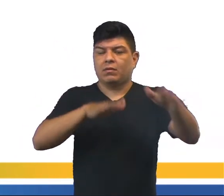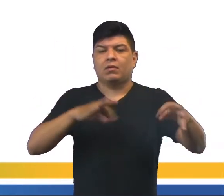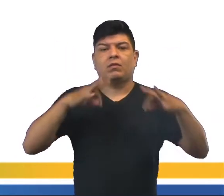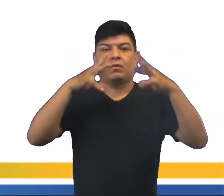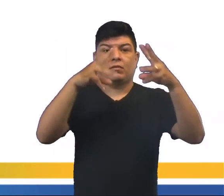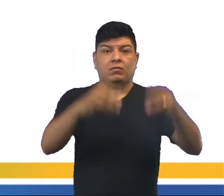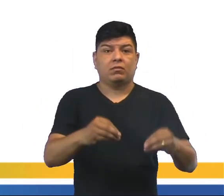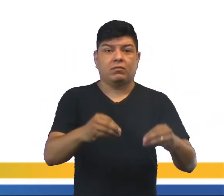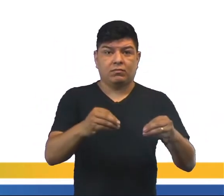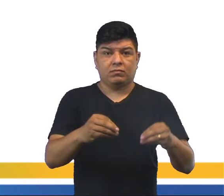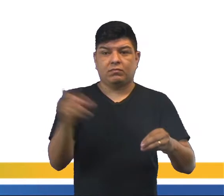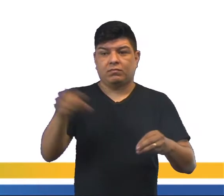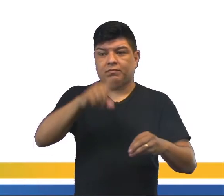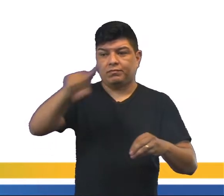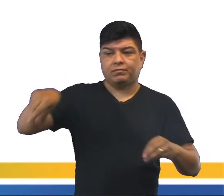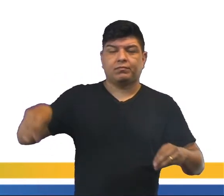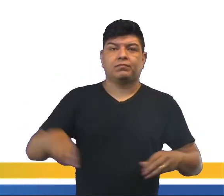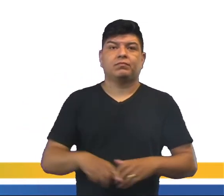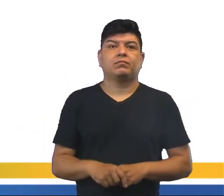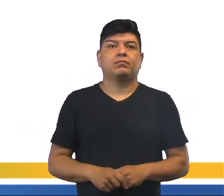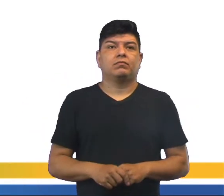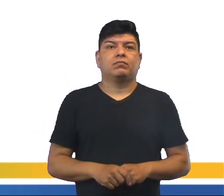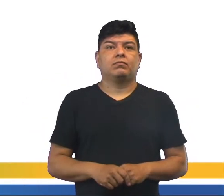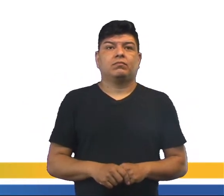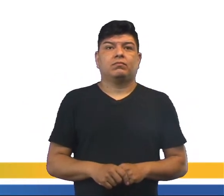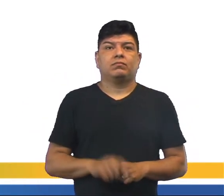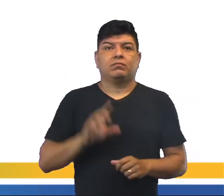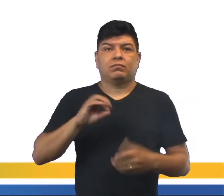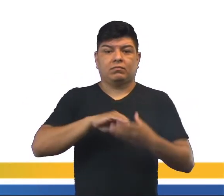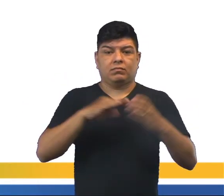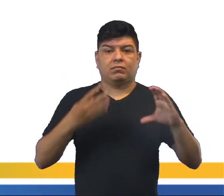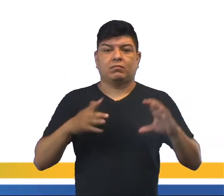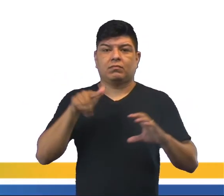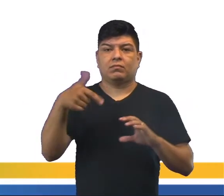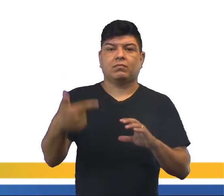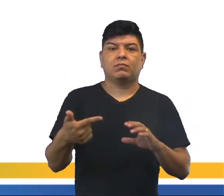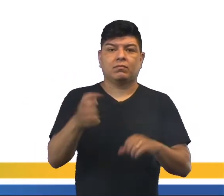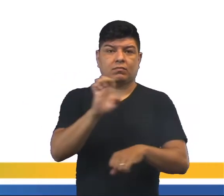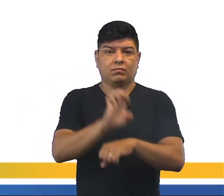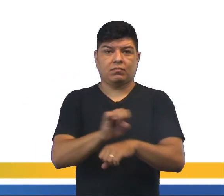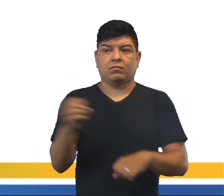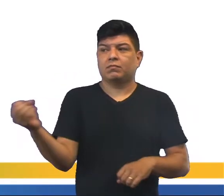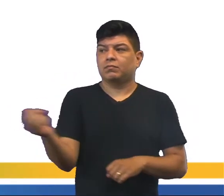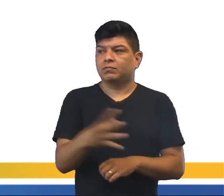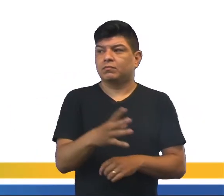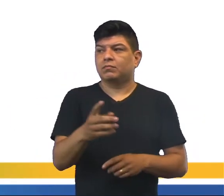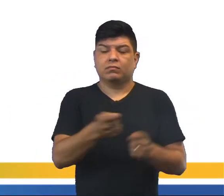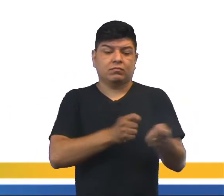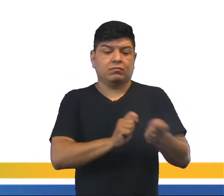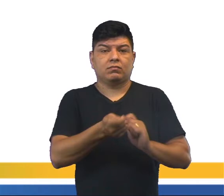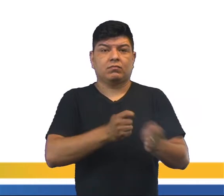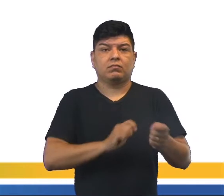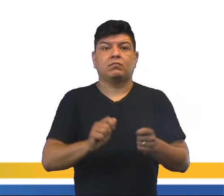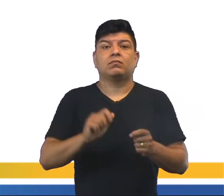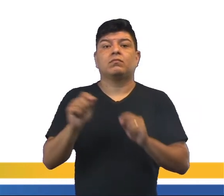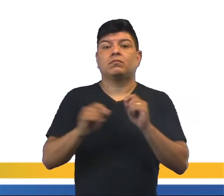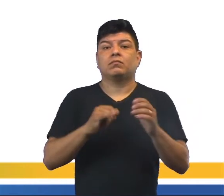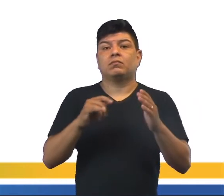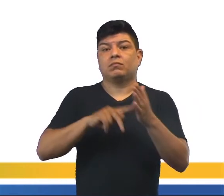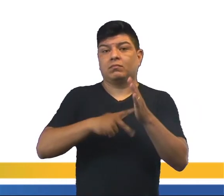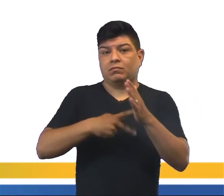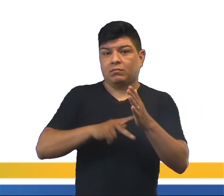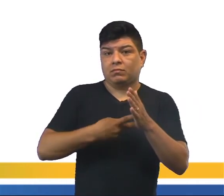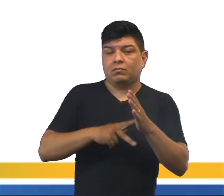passaram a ser reprimidos. Outra característica do Estado Novo foi o controle dos sindicatos, né?